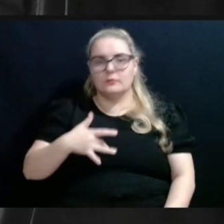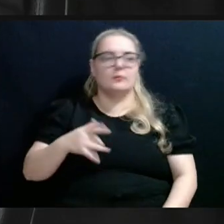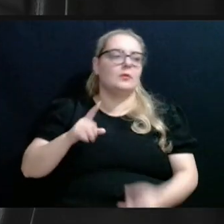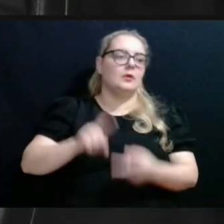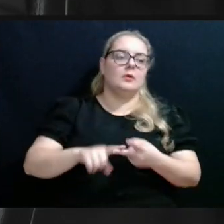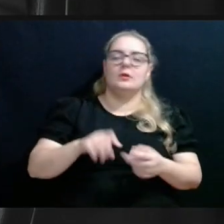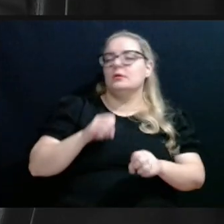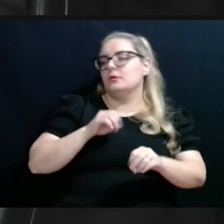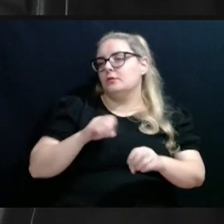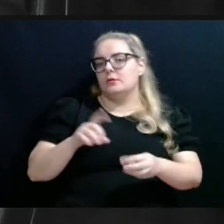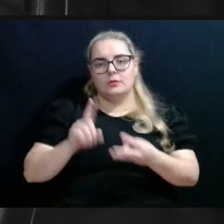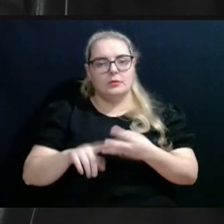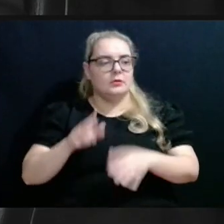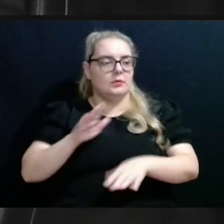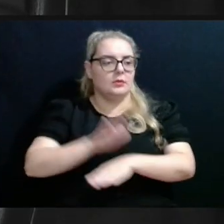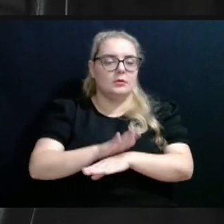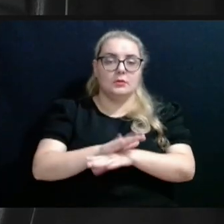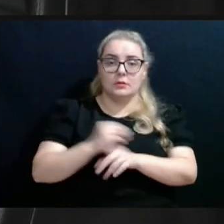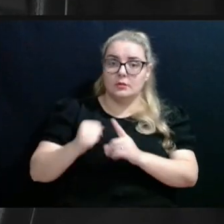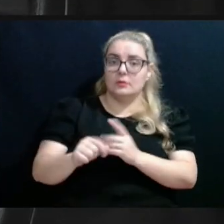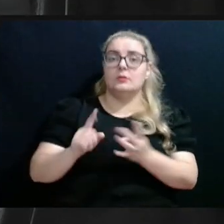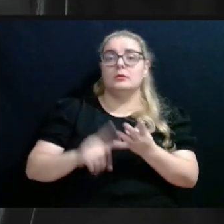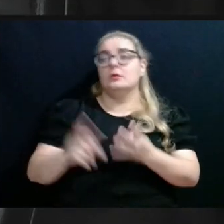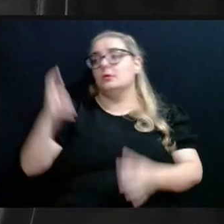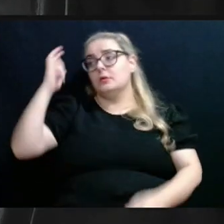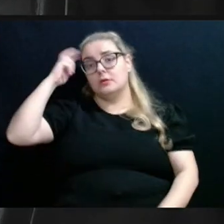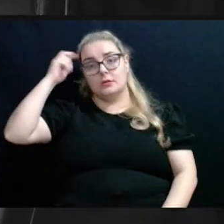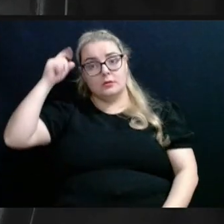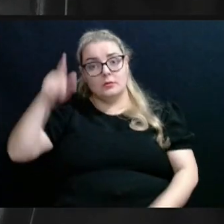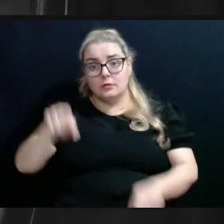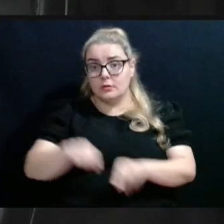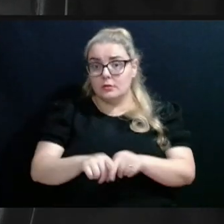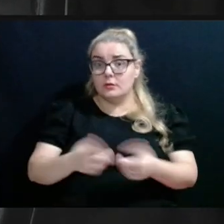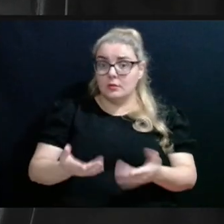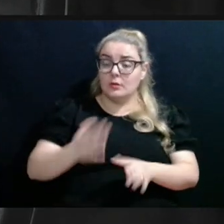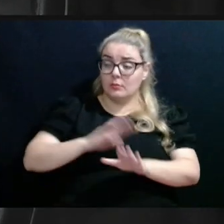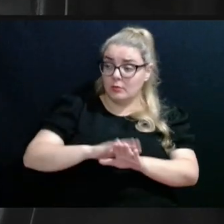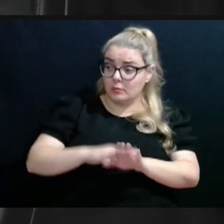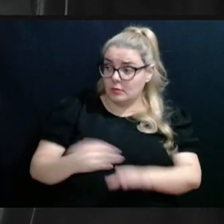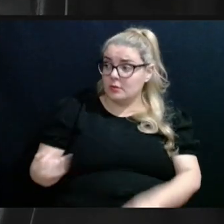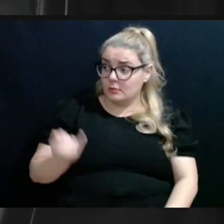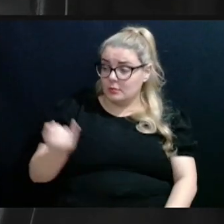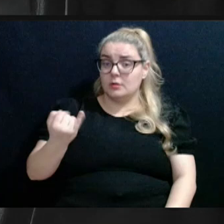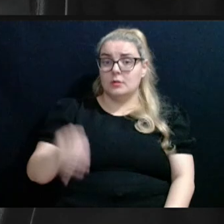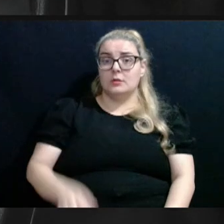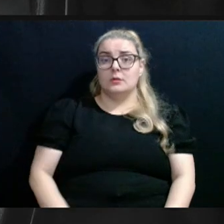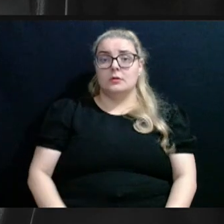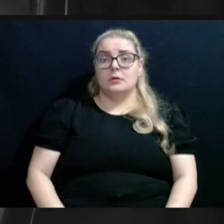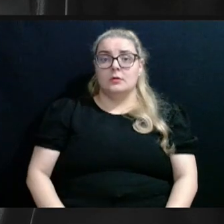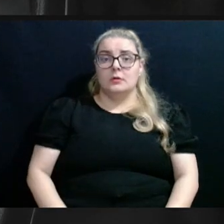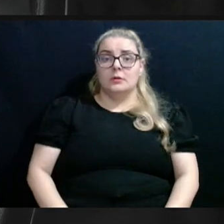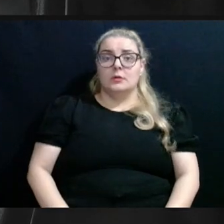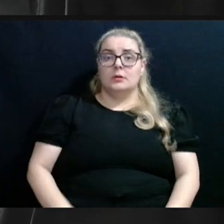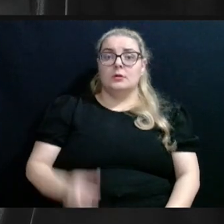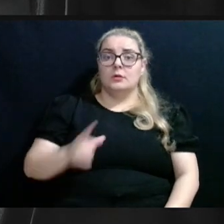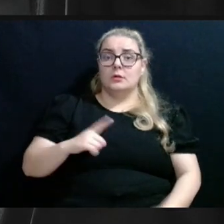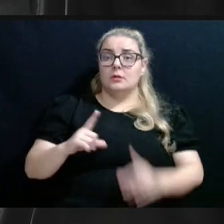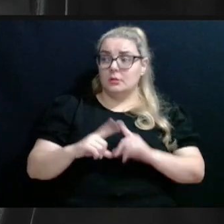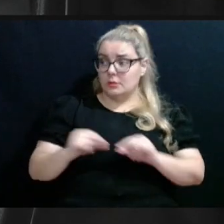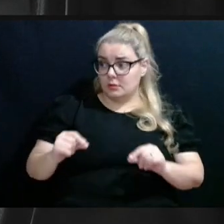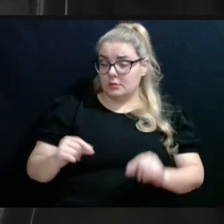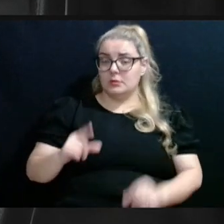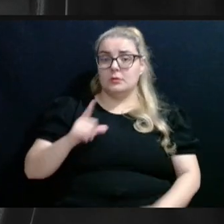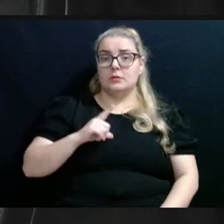área da assistência social, na área da cultura também. É uma medida interessante que existe em Brasília, existe na